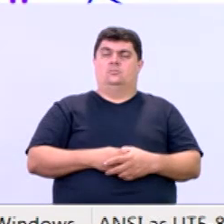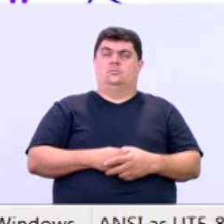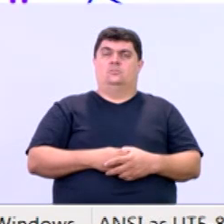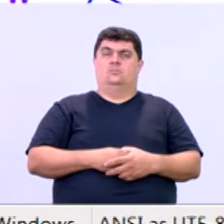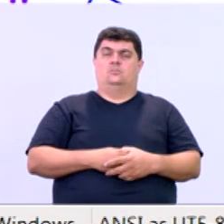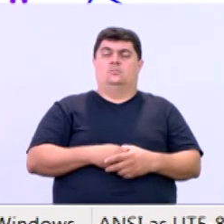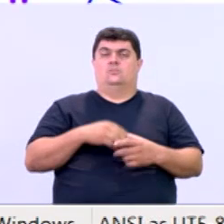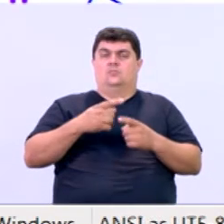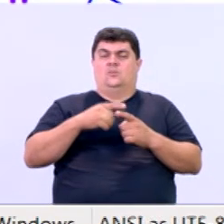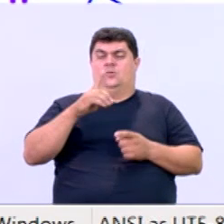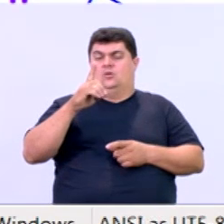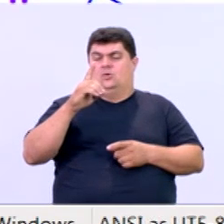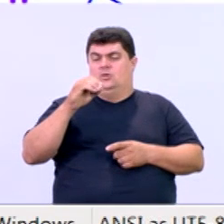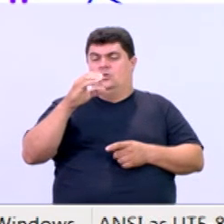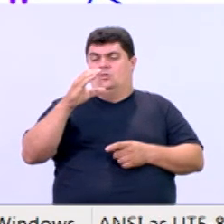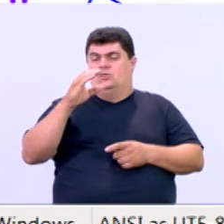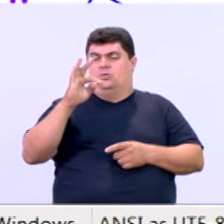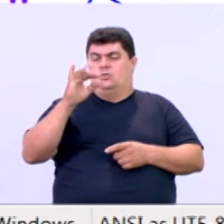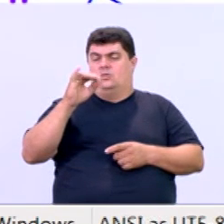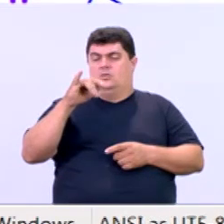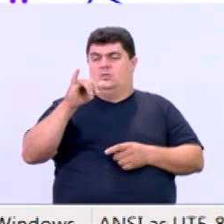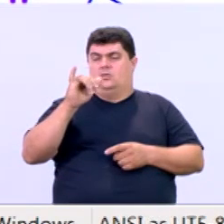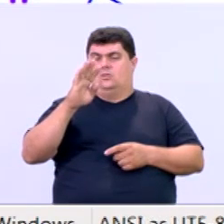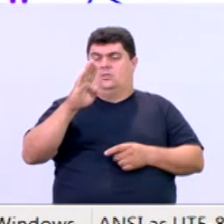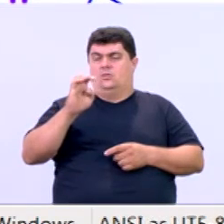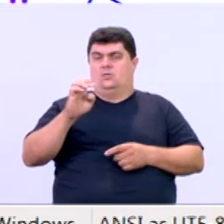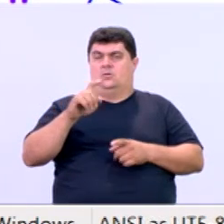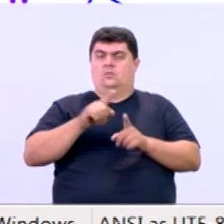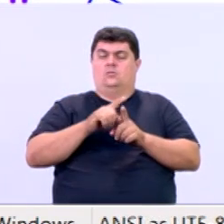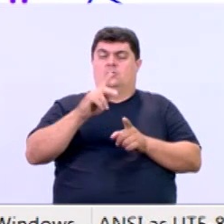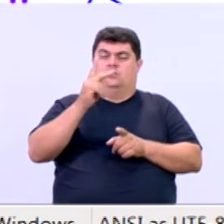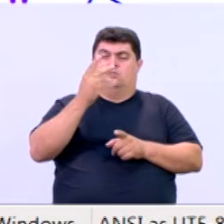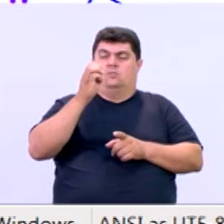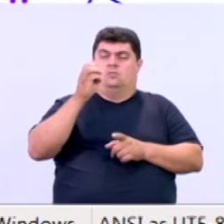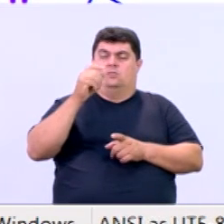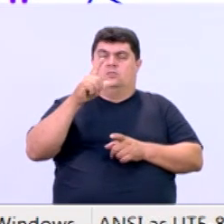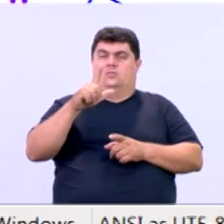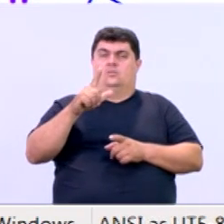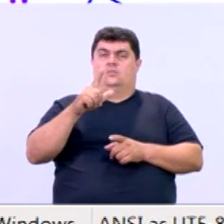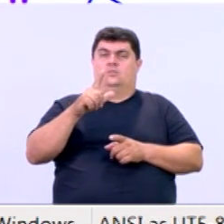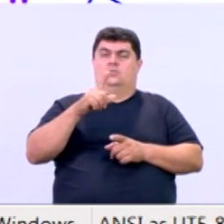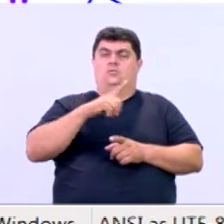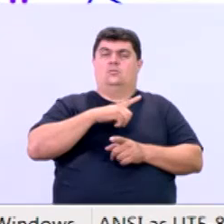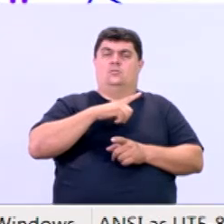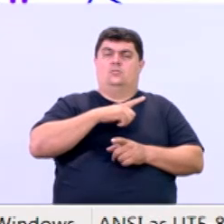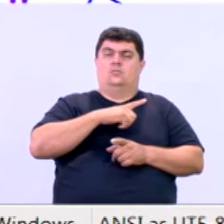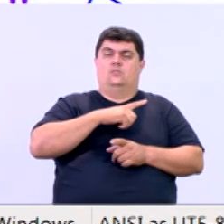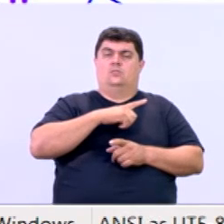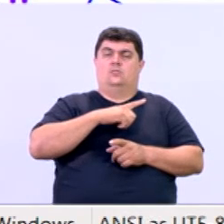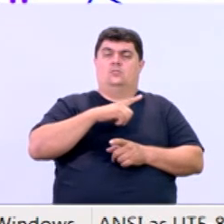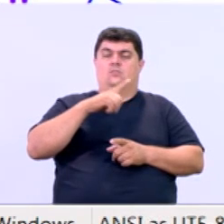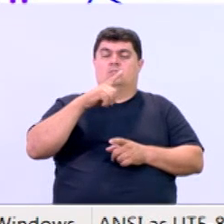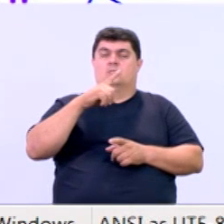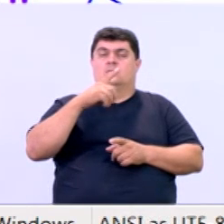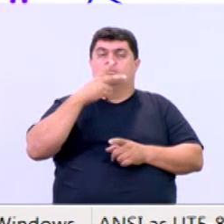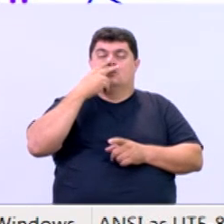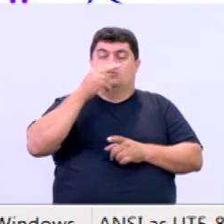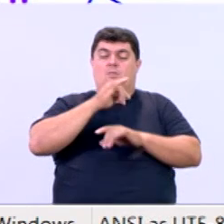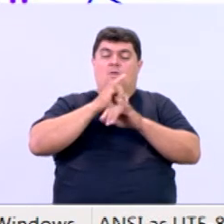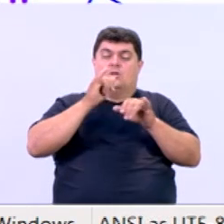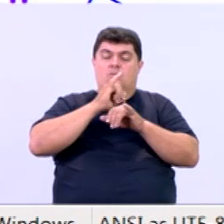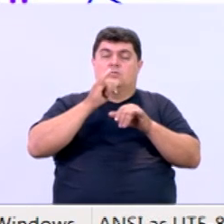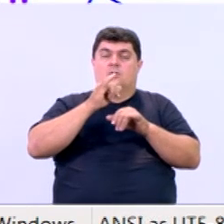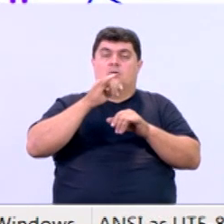type HTML? Isso aqui, na verdade, não é uma tag HTML. Ele serve para avisar o quê? O navegador,